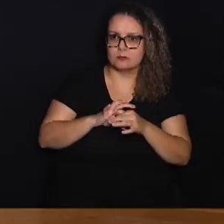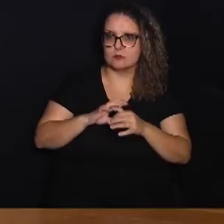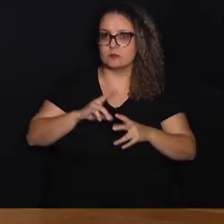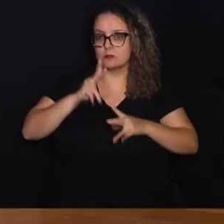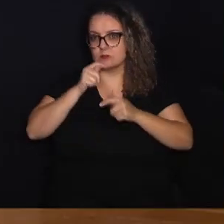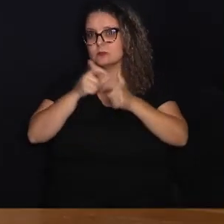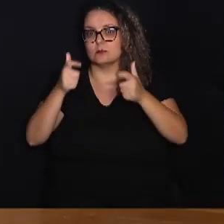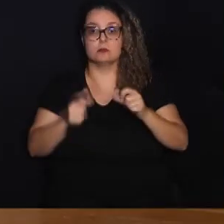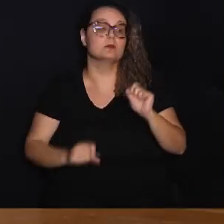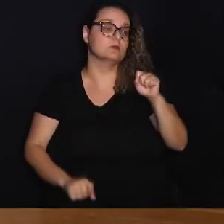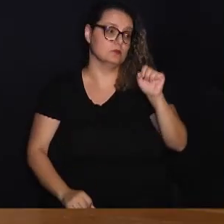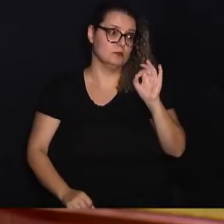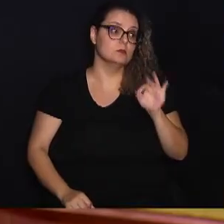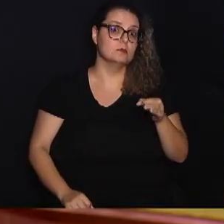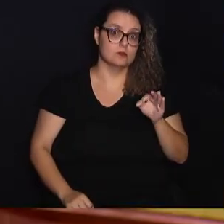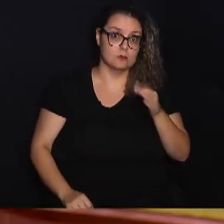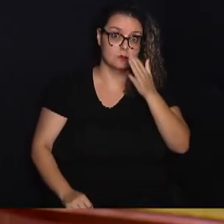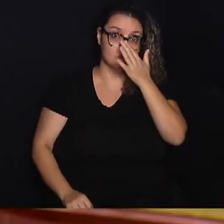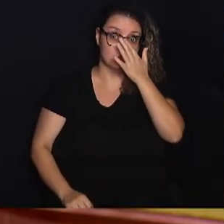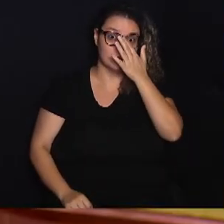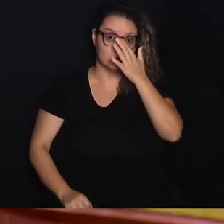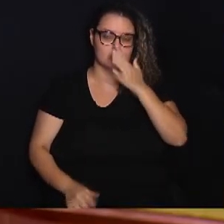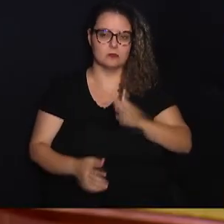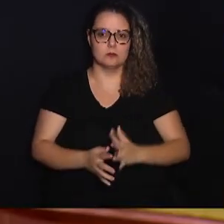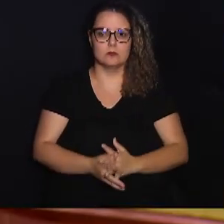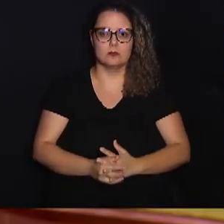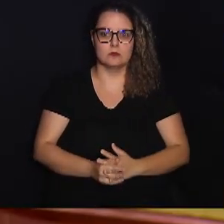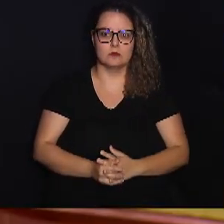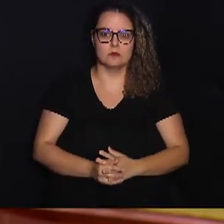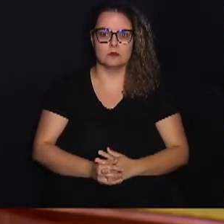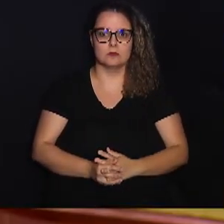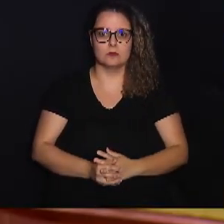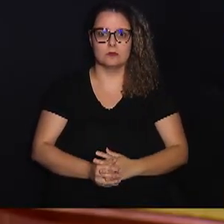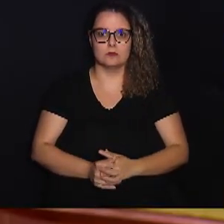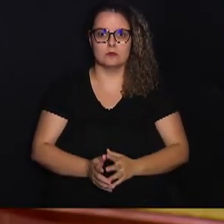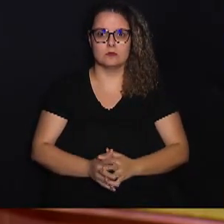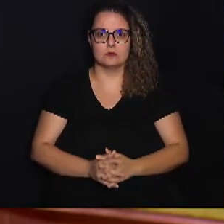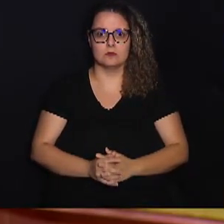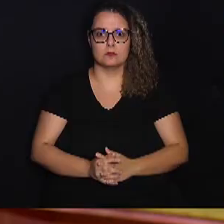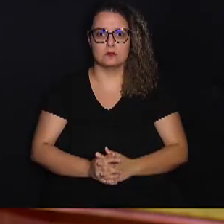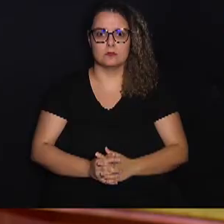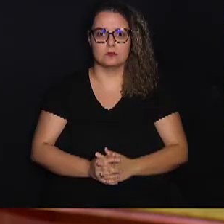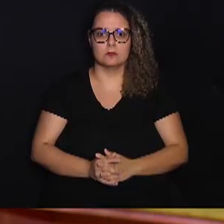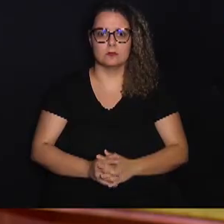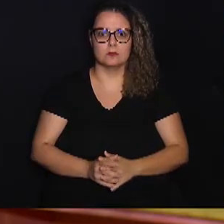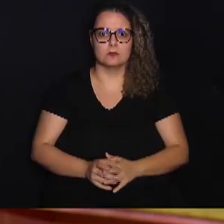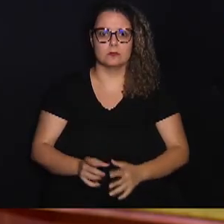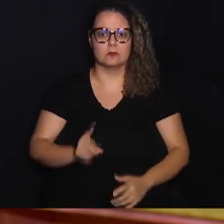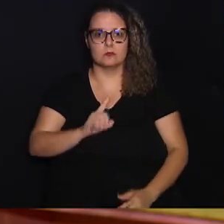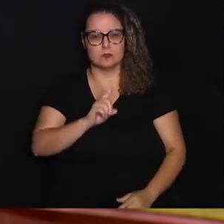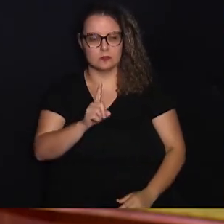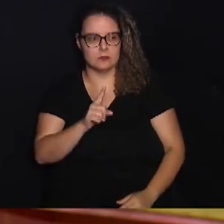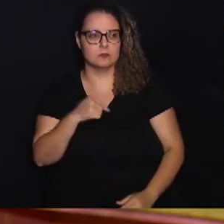Com certeza, com certeza. Não que nós não